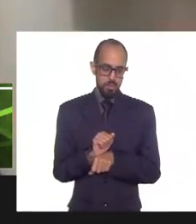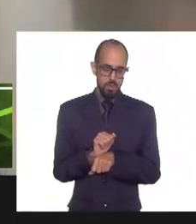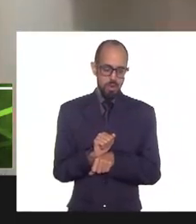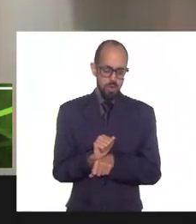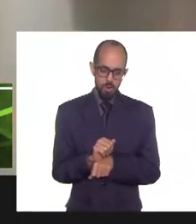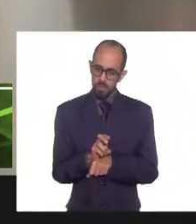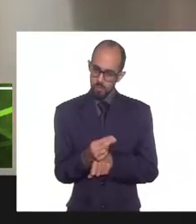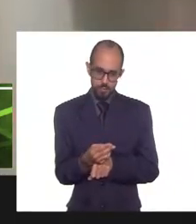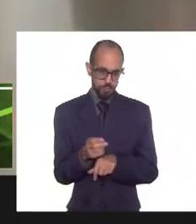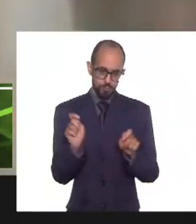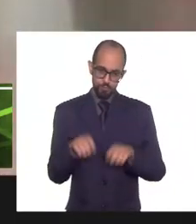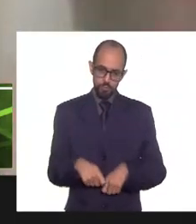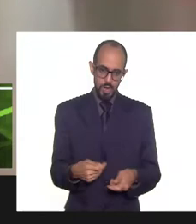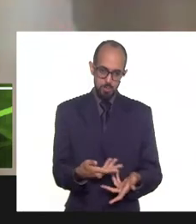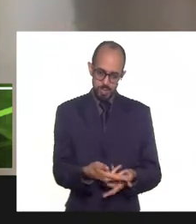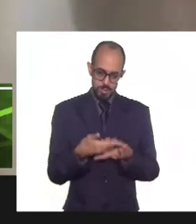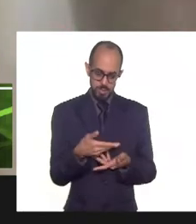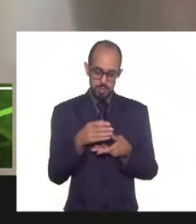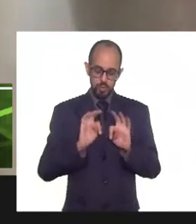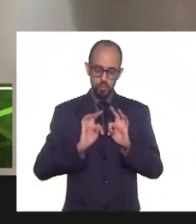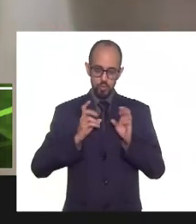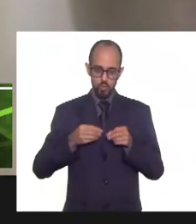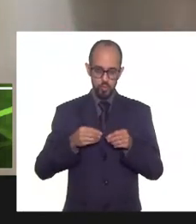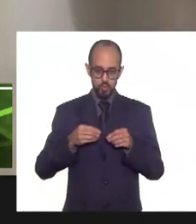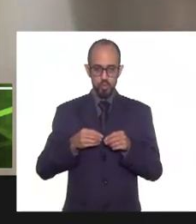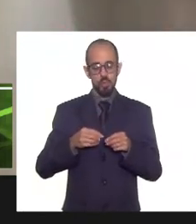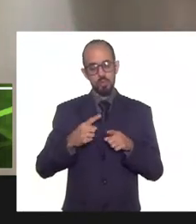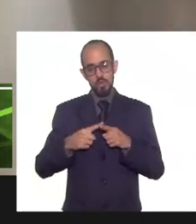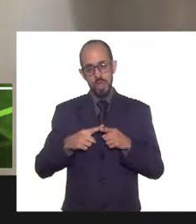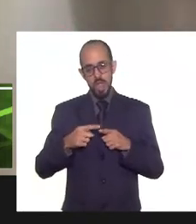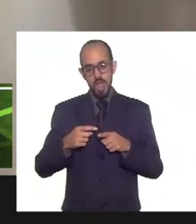atender tudo, né? As coisas ficam muito